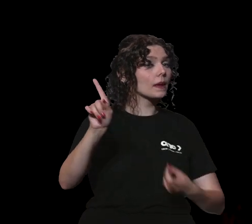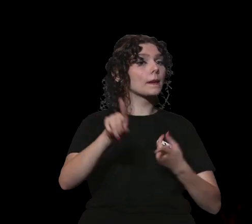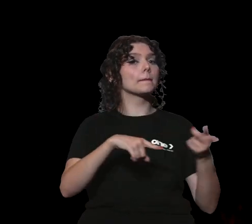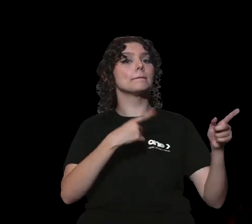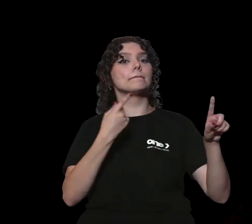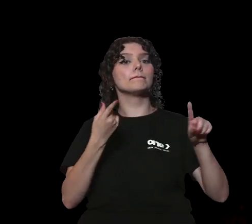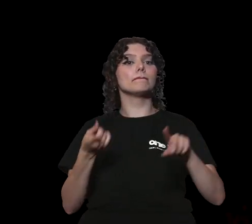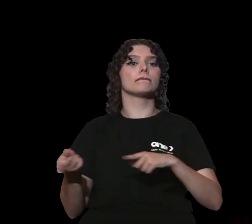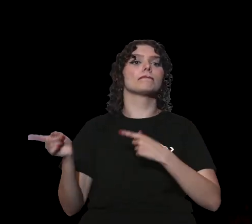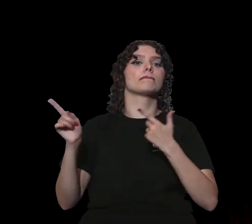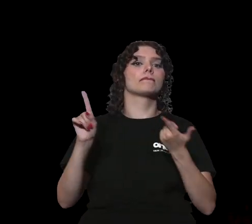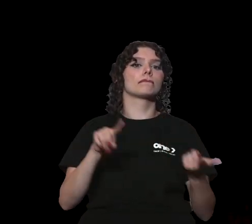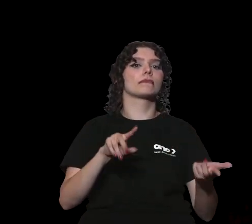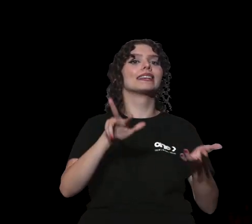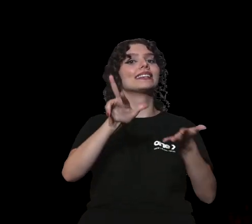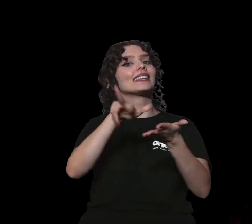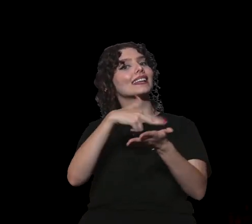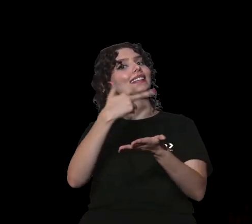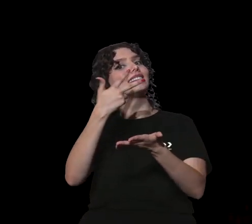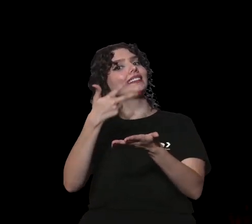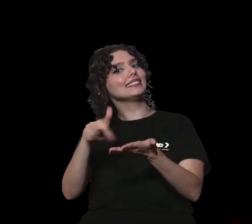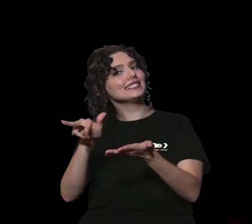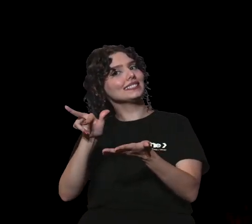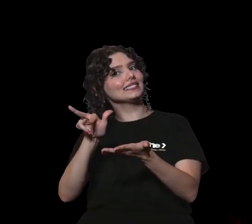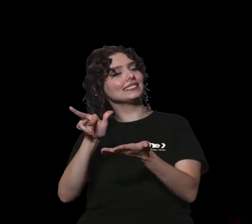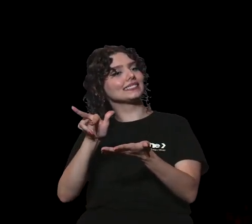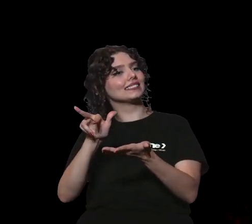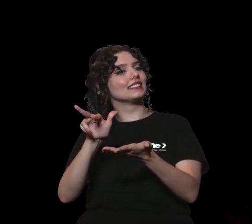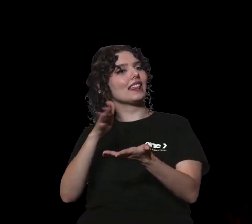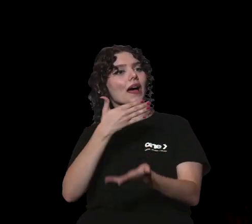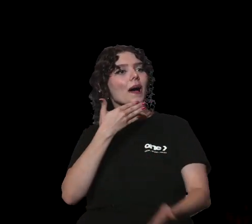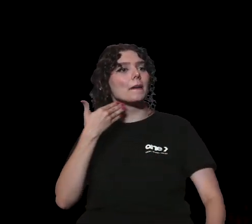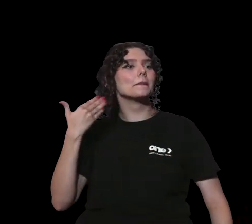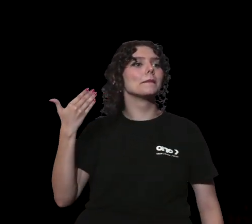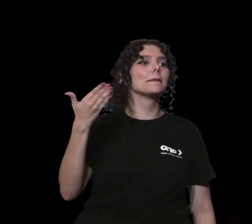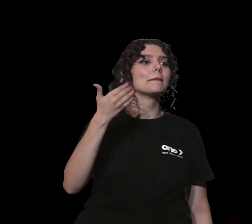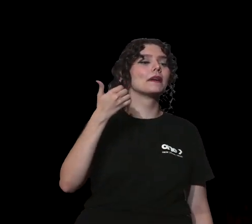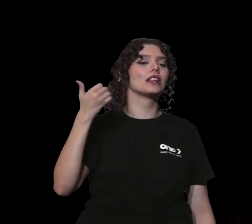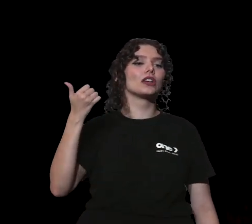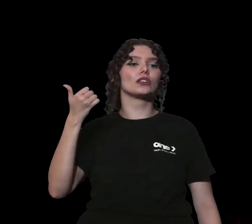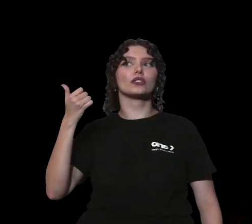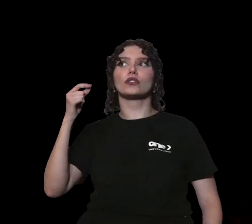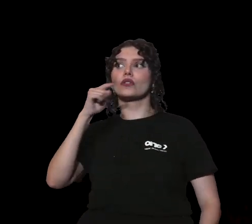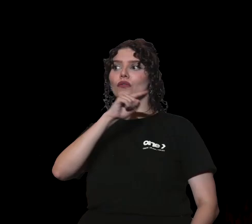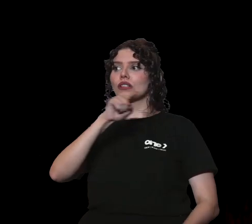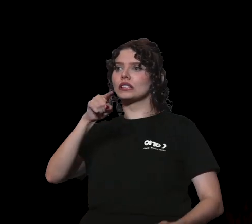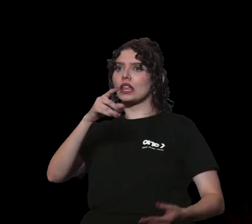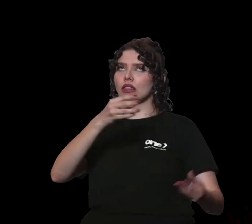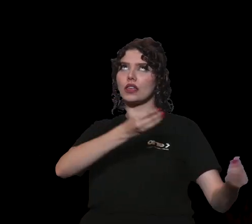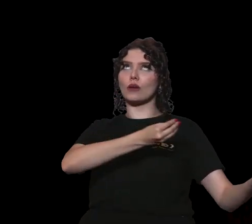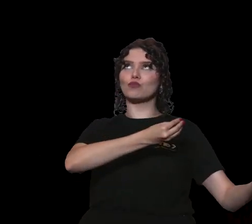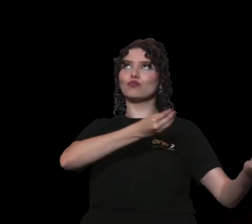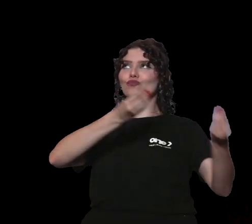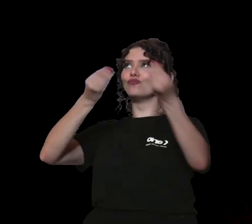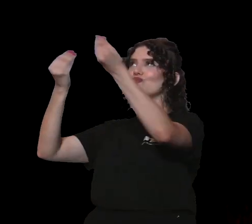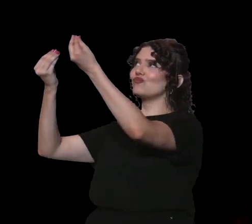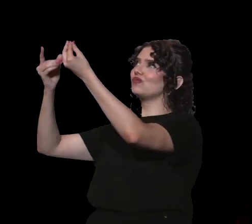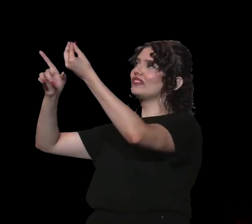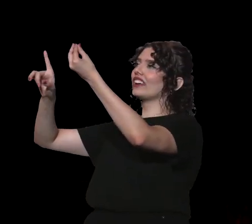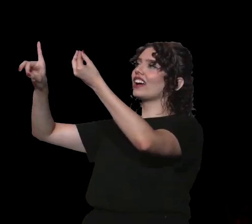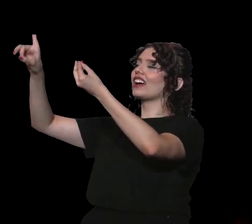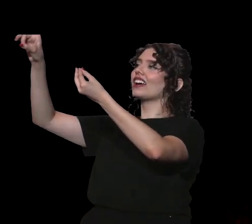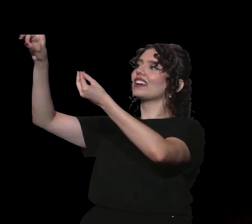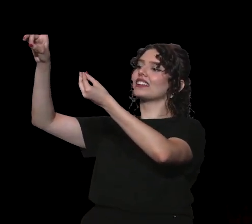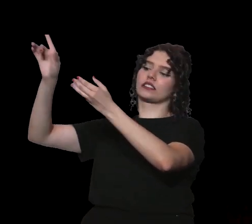música e a dança é a melhor maneira de você dar tudo para Deus?